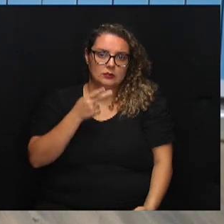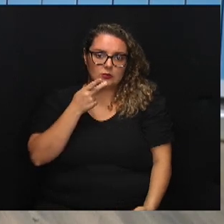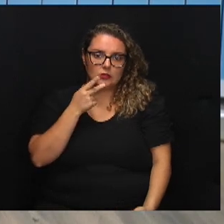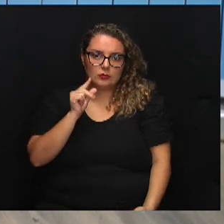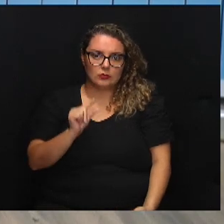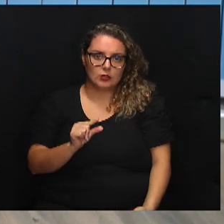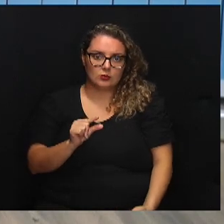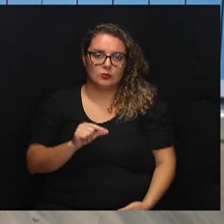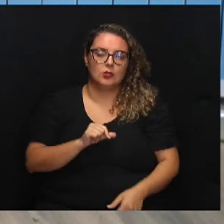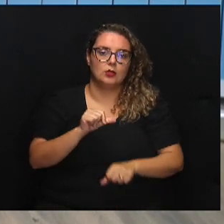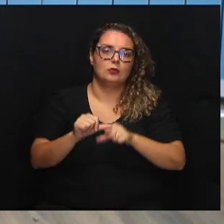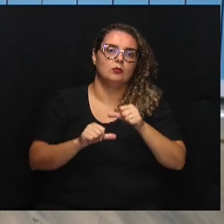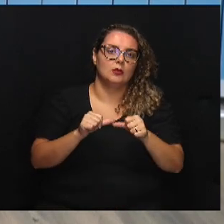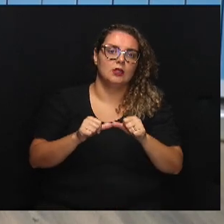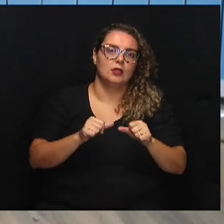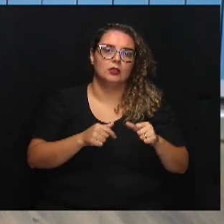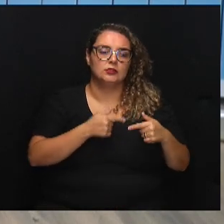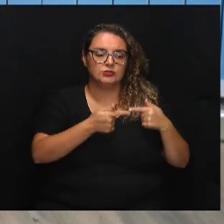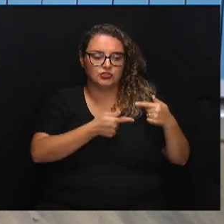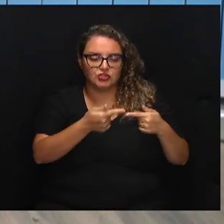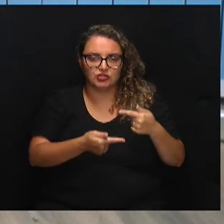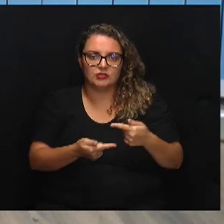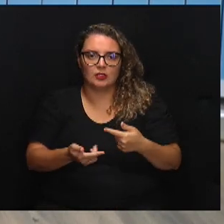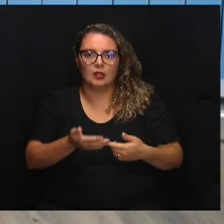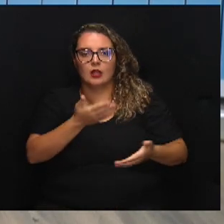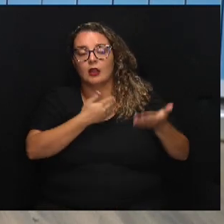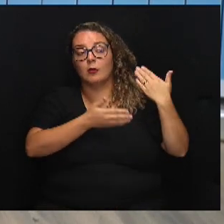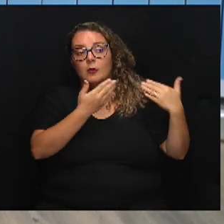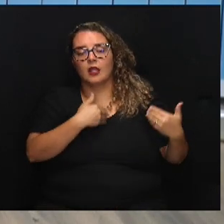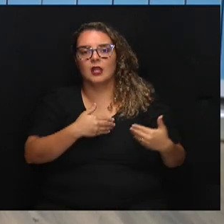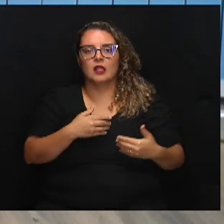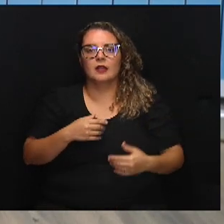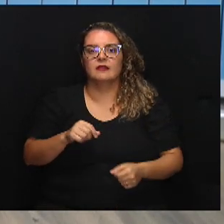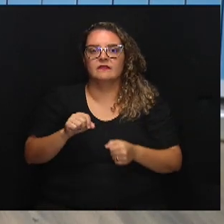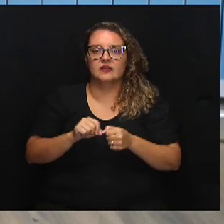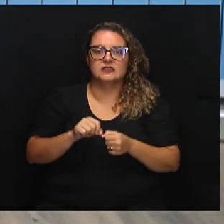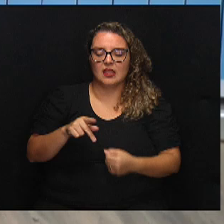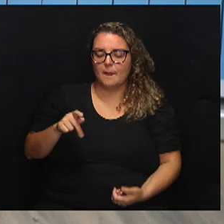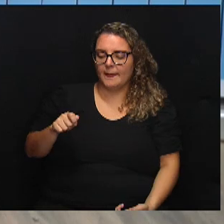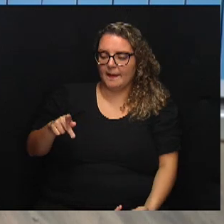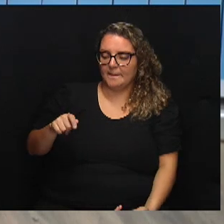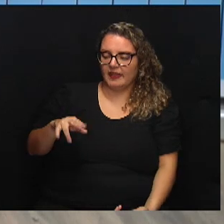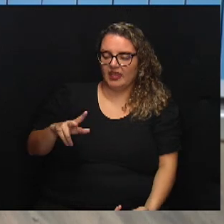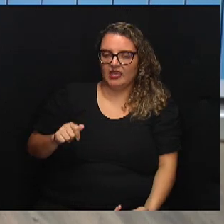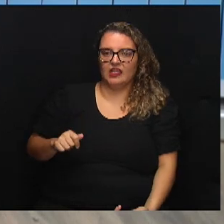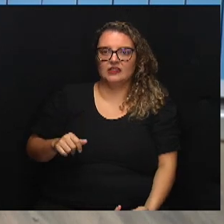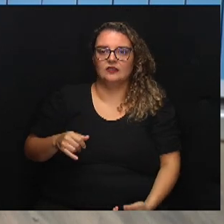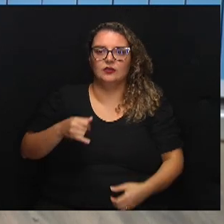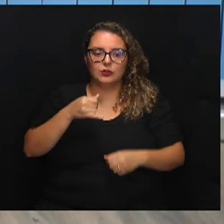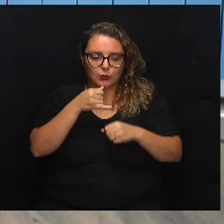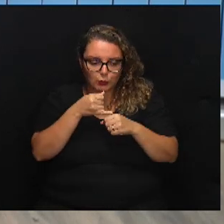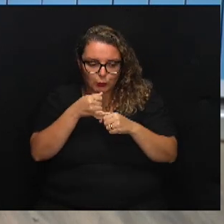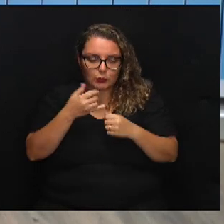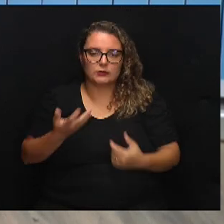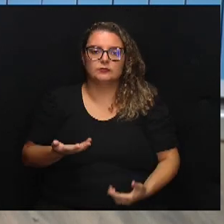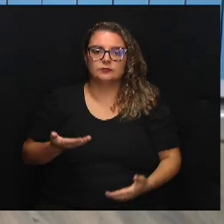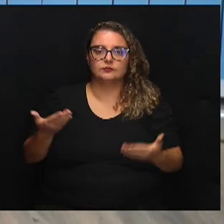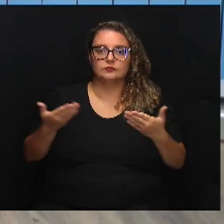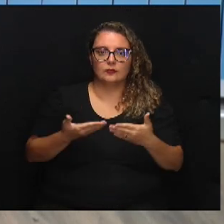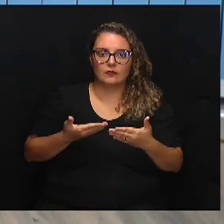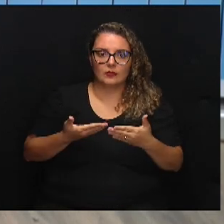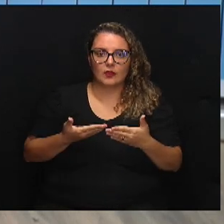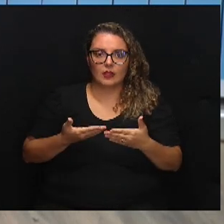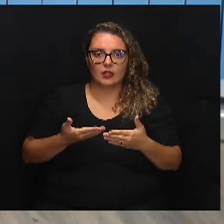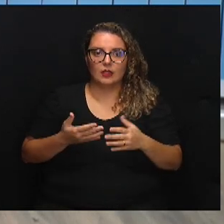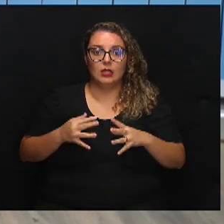as mudanças de geração. No passado, a gente batia aquela papinha, né, dava suco. Agora, a recomendação é